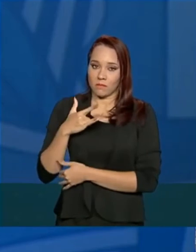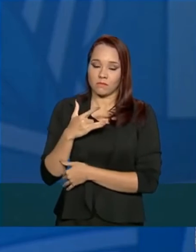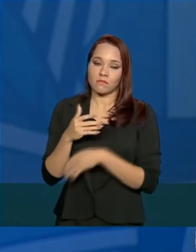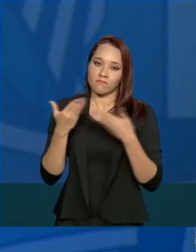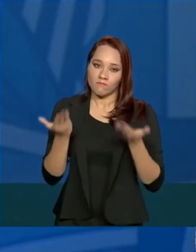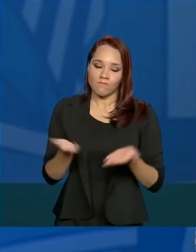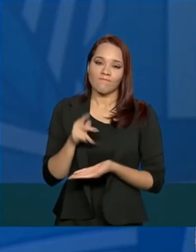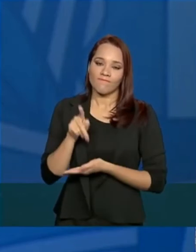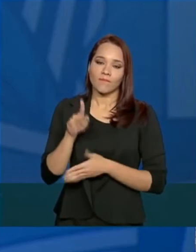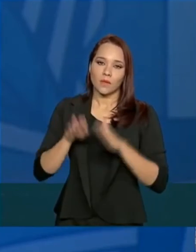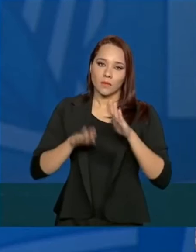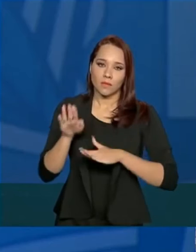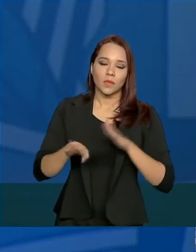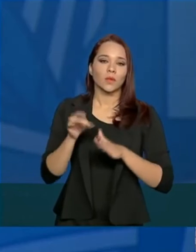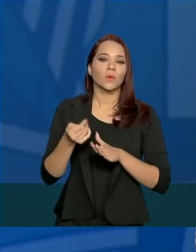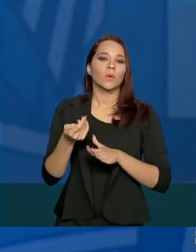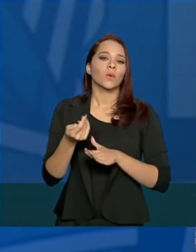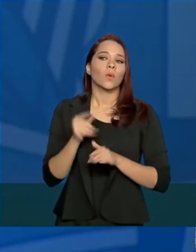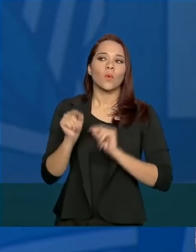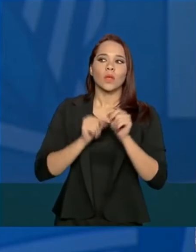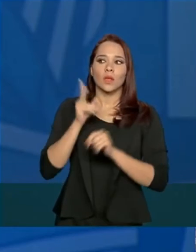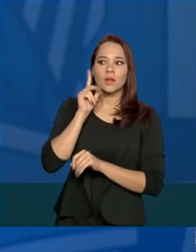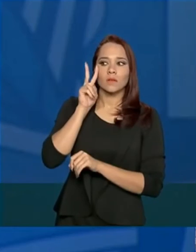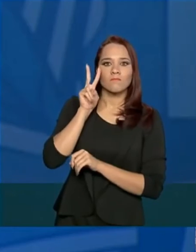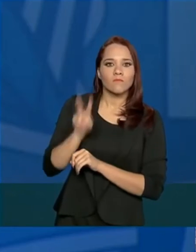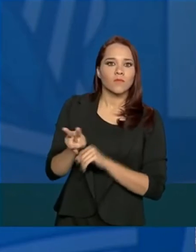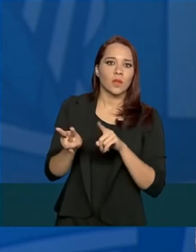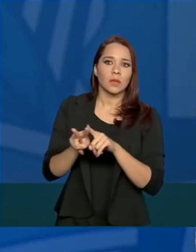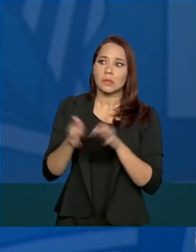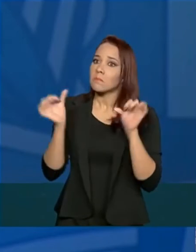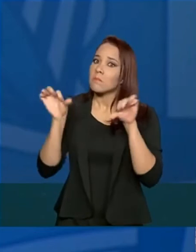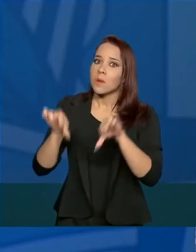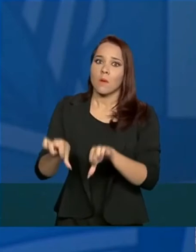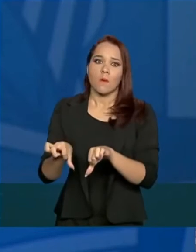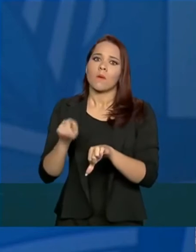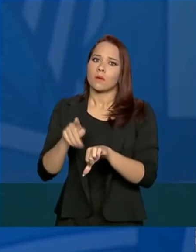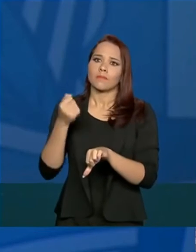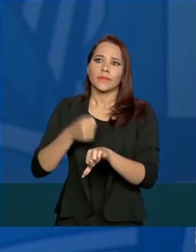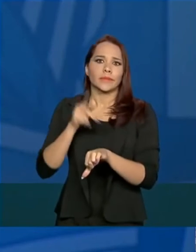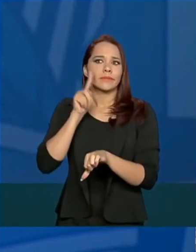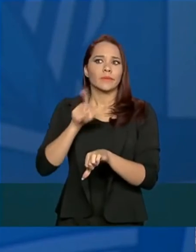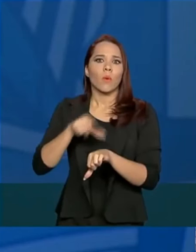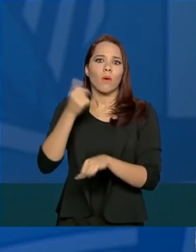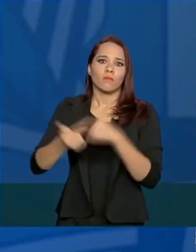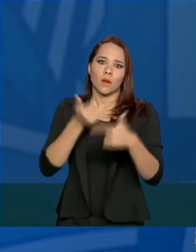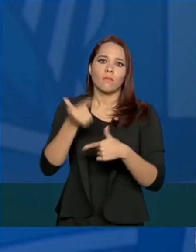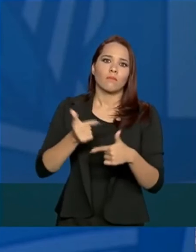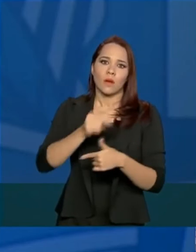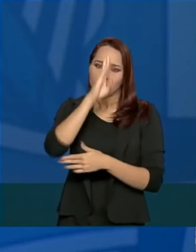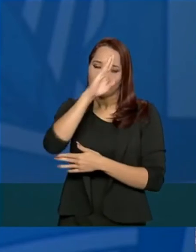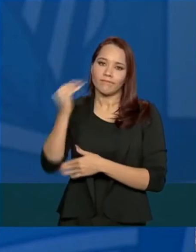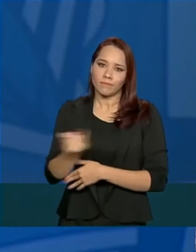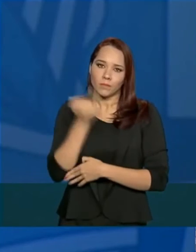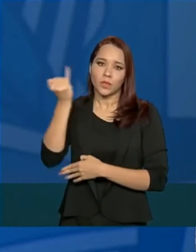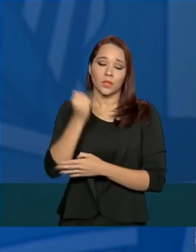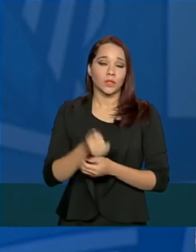vai ter que, de acordo com o quadro que ele encontra, por pior que seja o quadro, definir quais são as atividades essenciais.